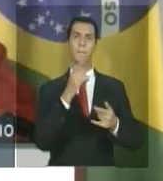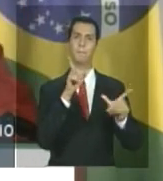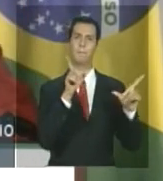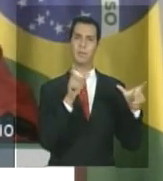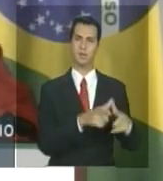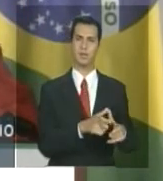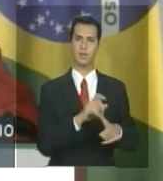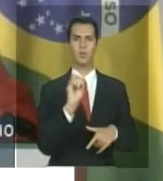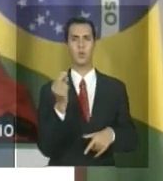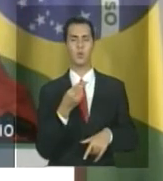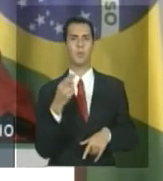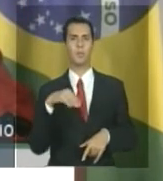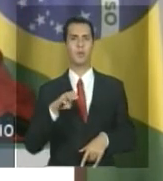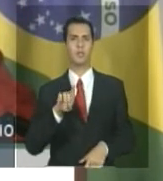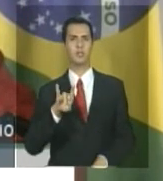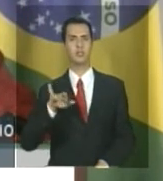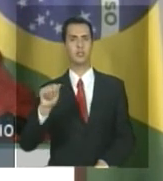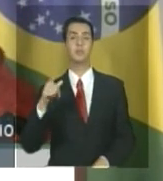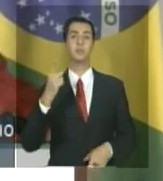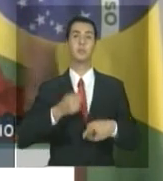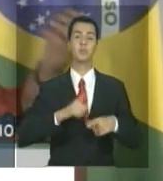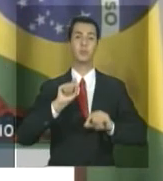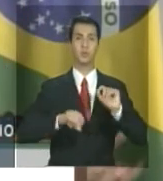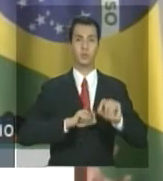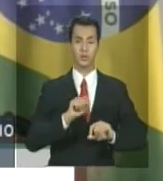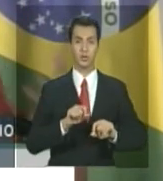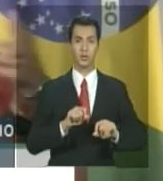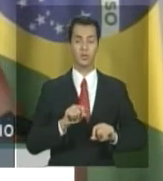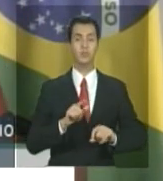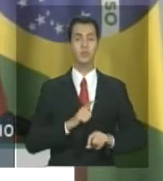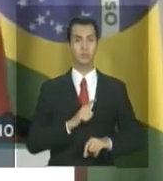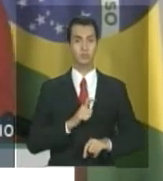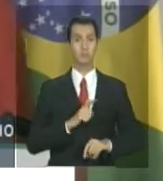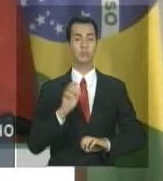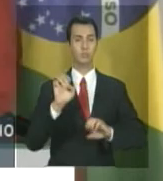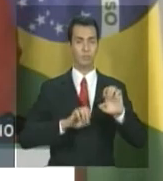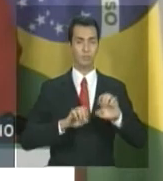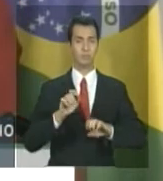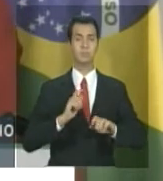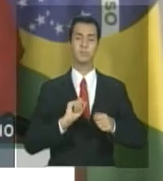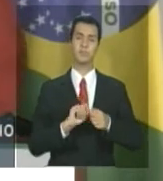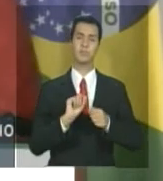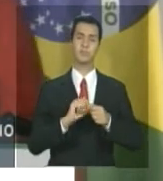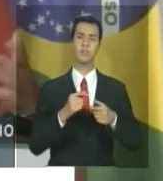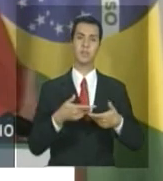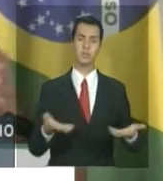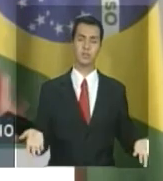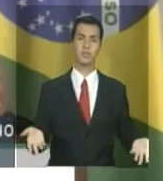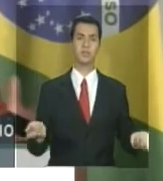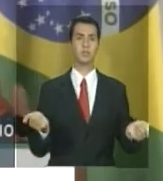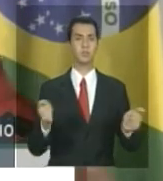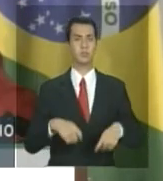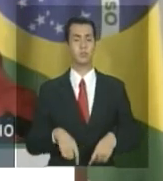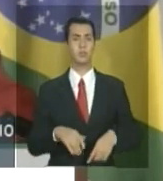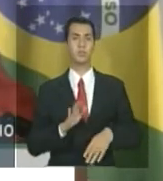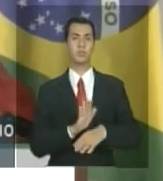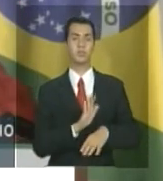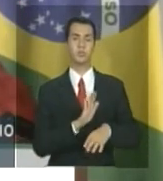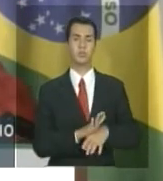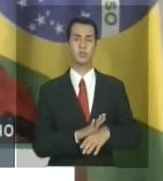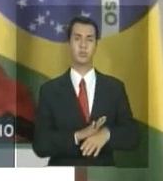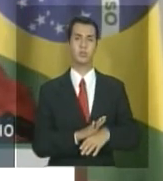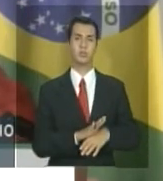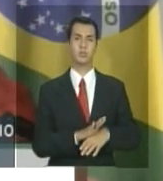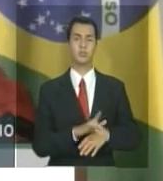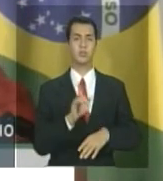geralmente, as grandes empresas fazem e têm condições e recursos para providenciar a formação